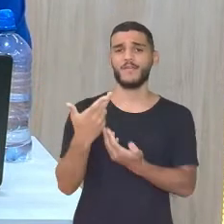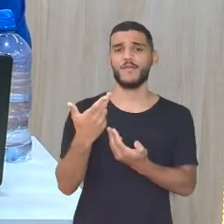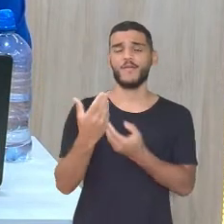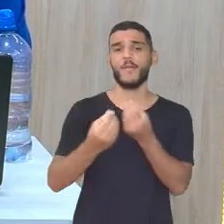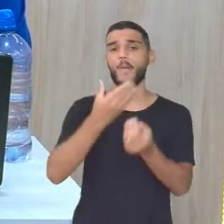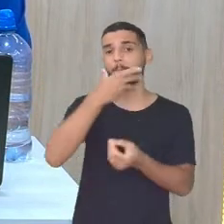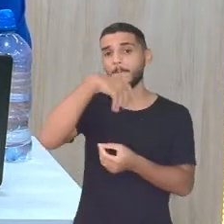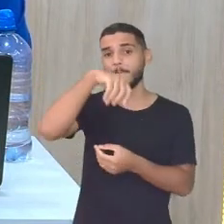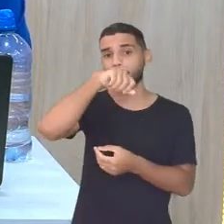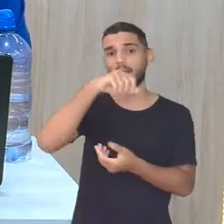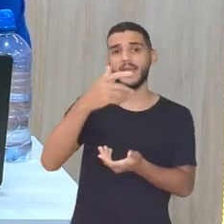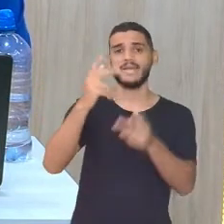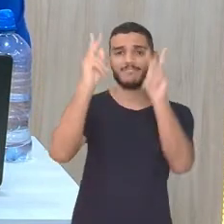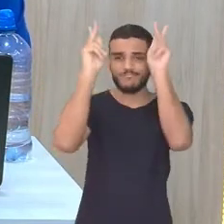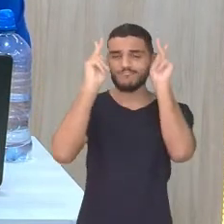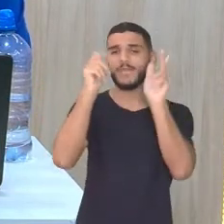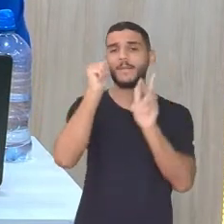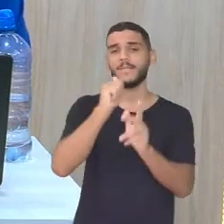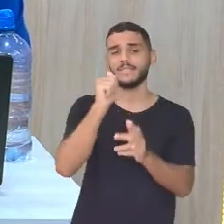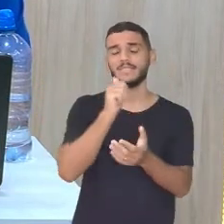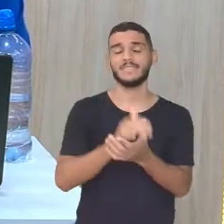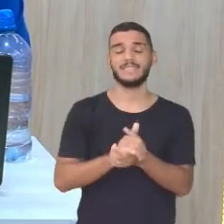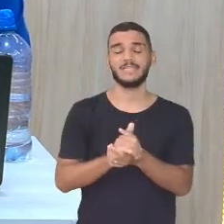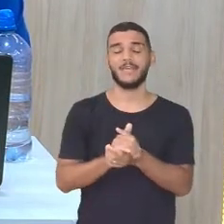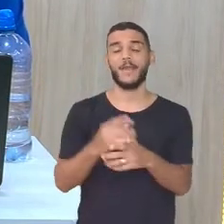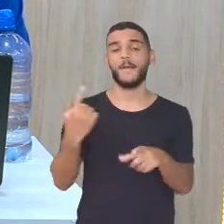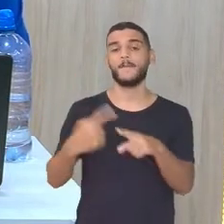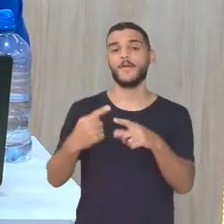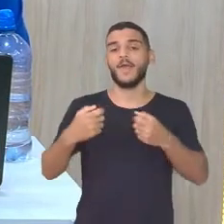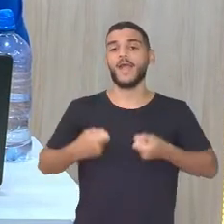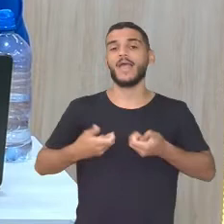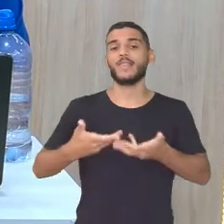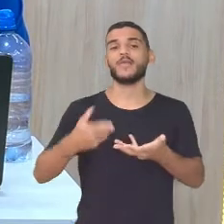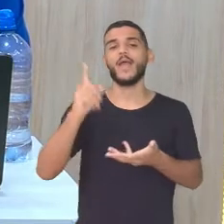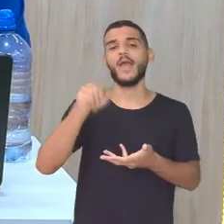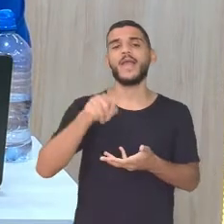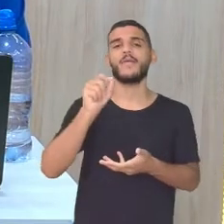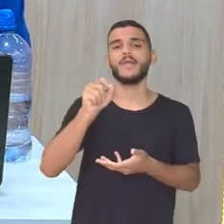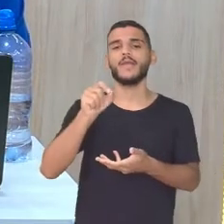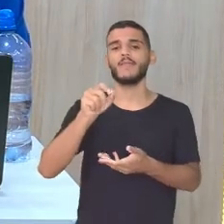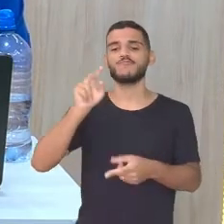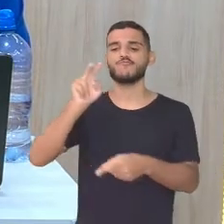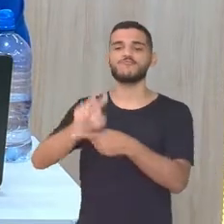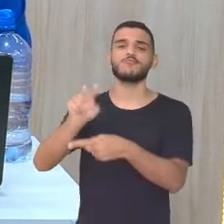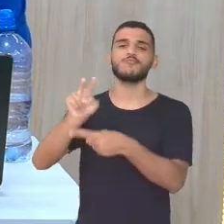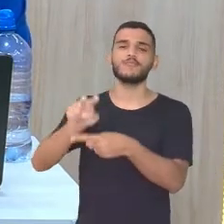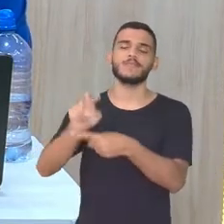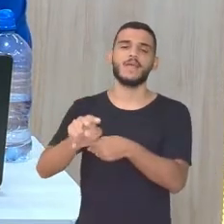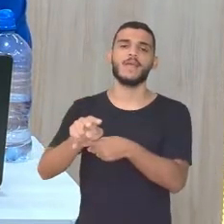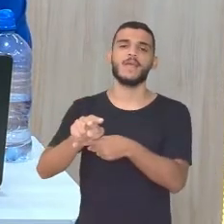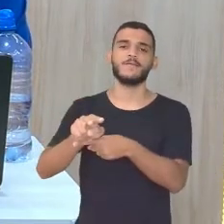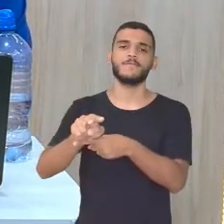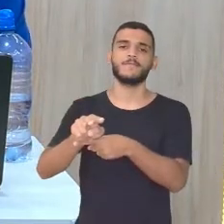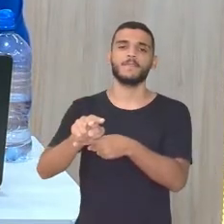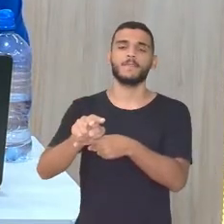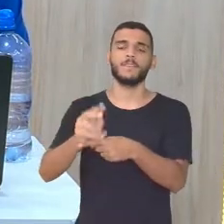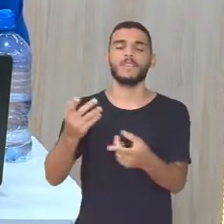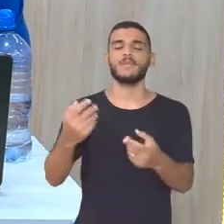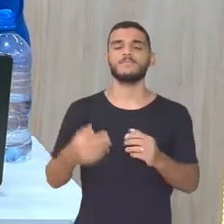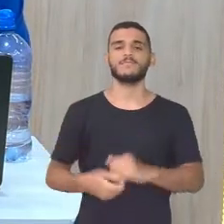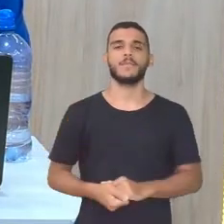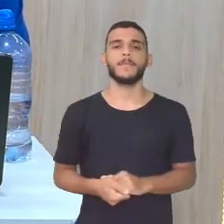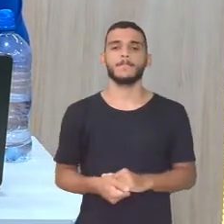na cabeça dele, a atitude dele preservava a princesa de um mal maior, que era sucumbir a essa paixão pelo príncipe